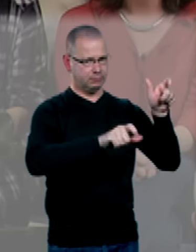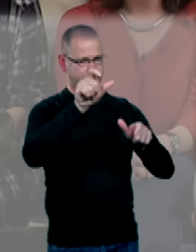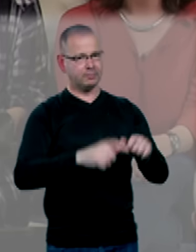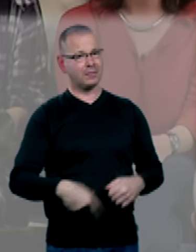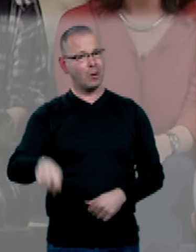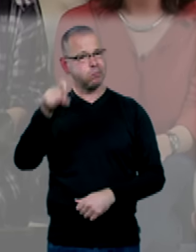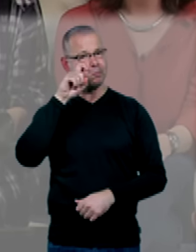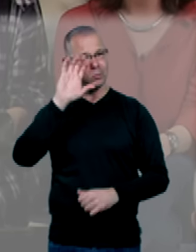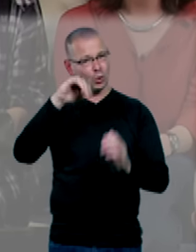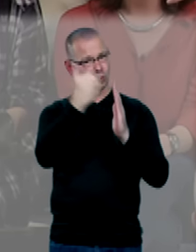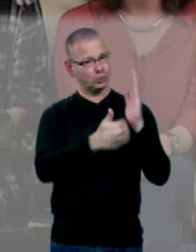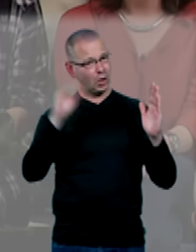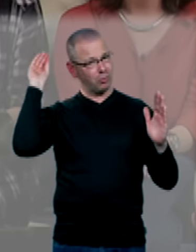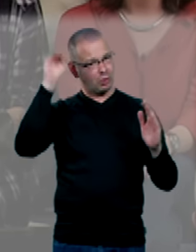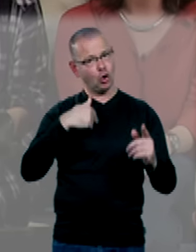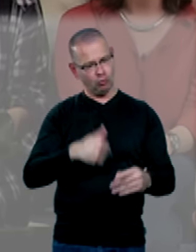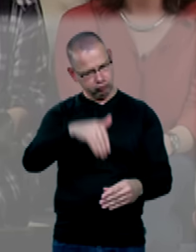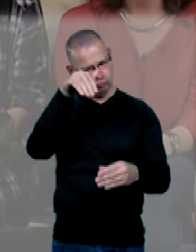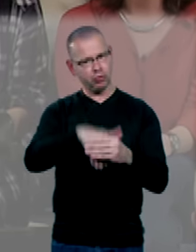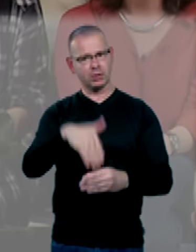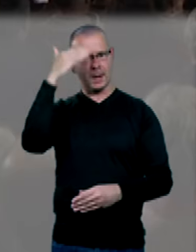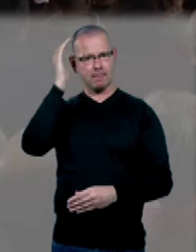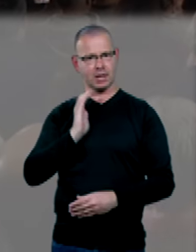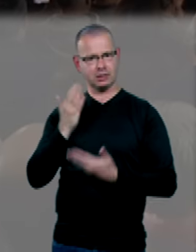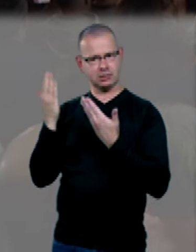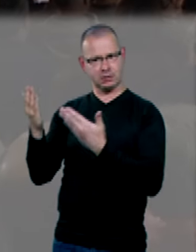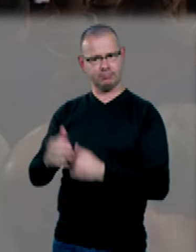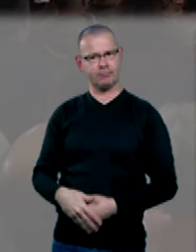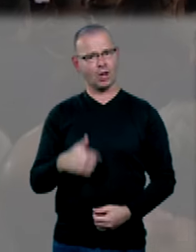tem de estar do lado dos cidadãos e das cidadãs.